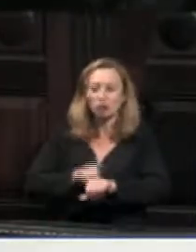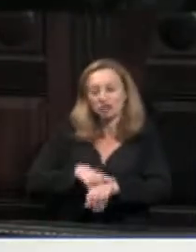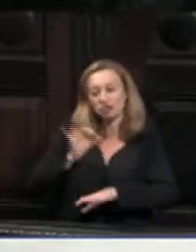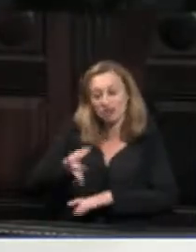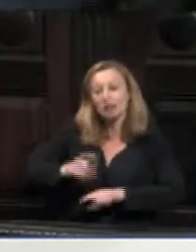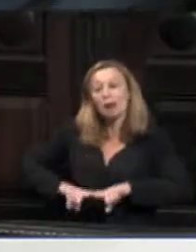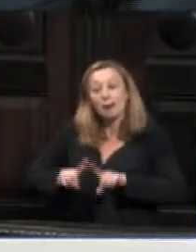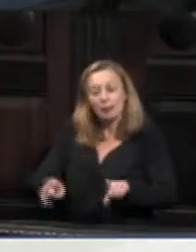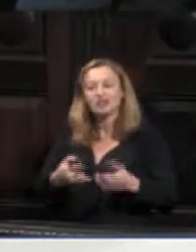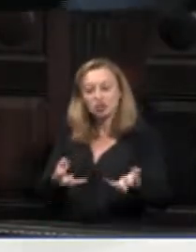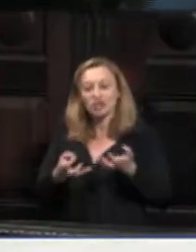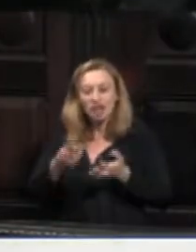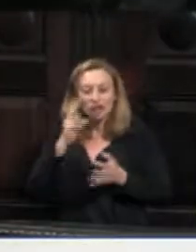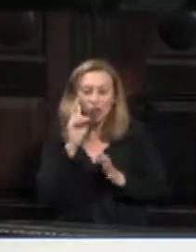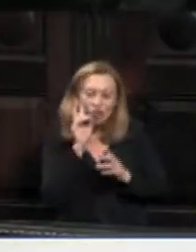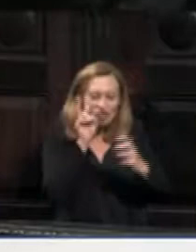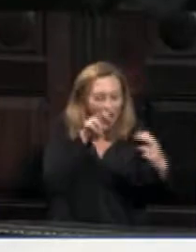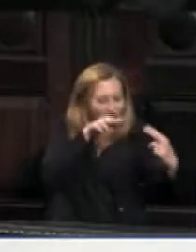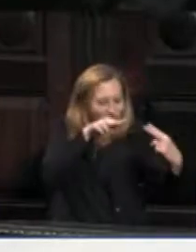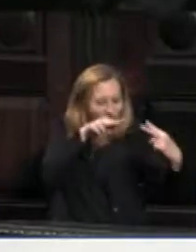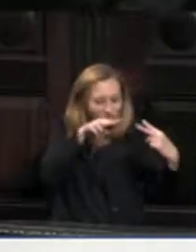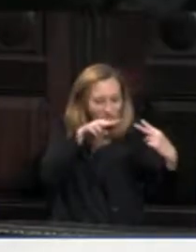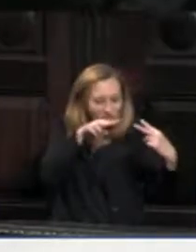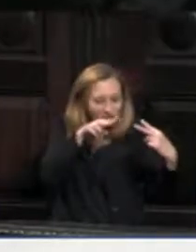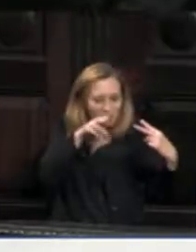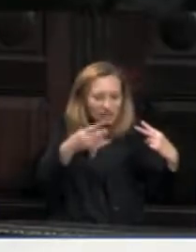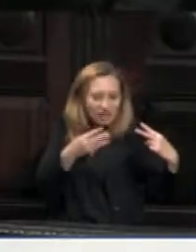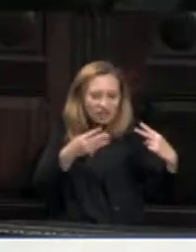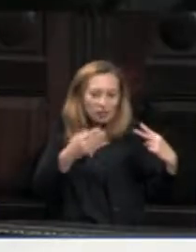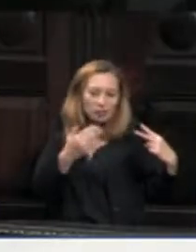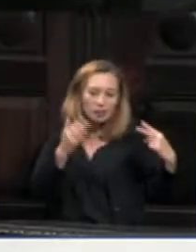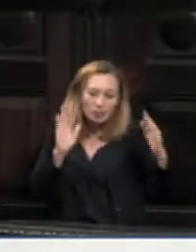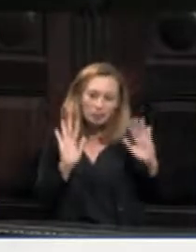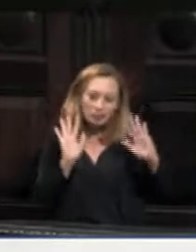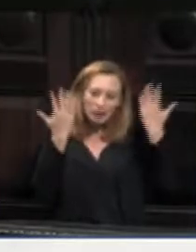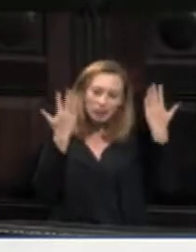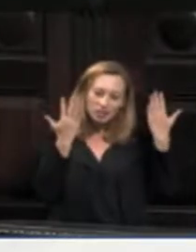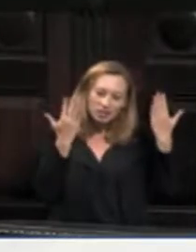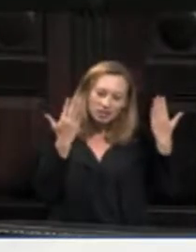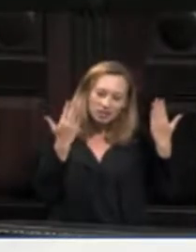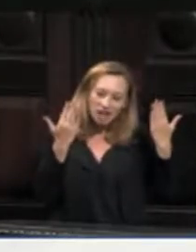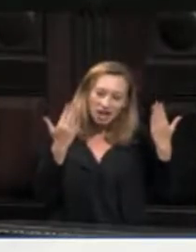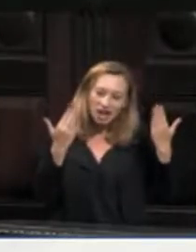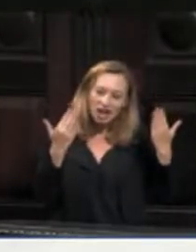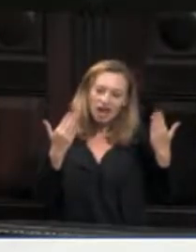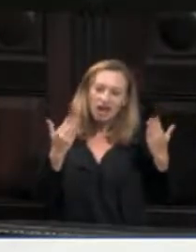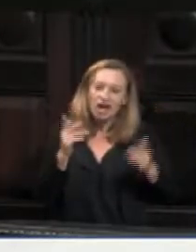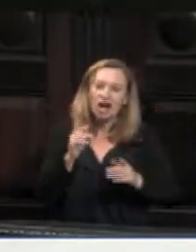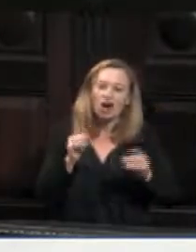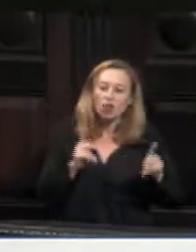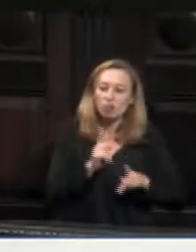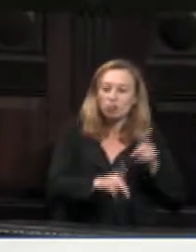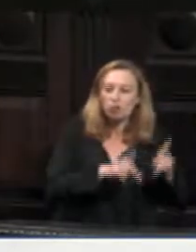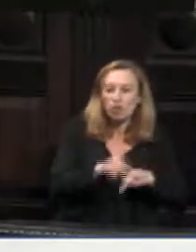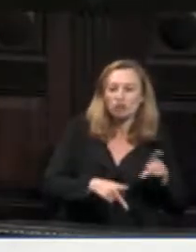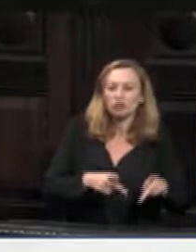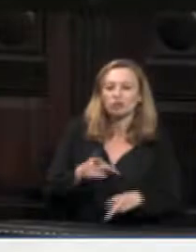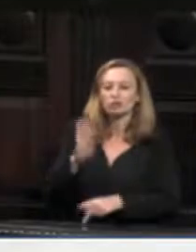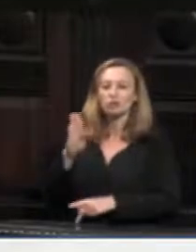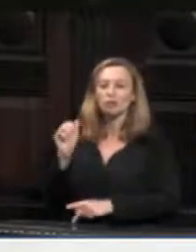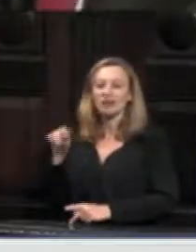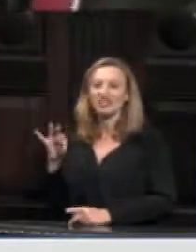Mas eu quero, olhando para Vossa Excelência, também prestar uma homenagem ao pessoal do Banerj que está aqui. Eu retiro o destaque, senhor. Obrigado,